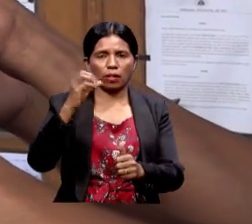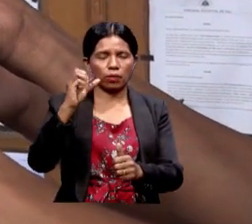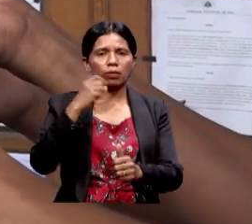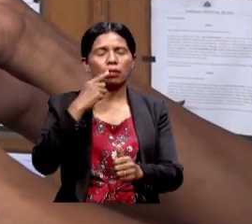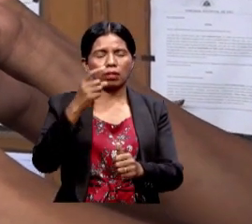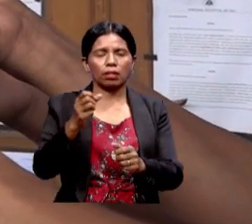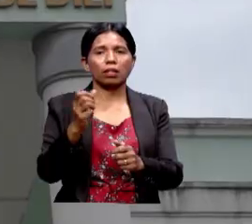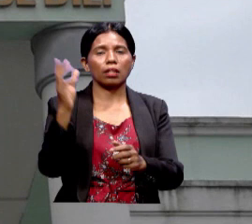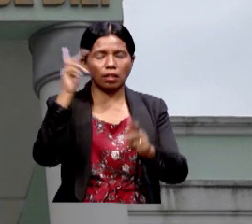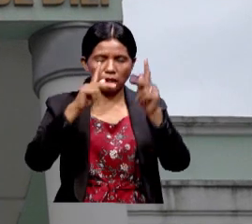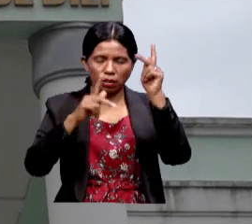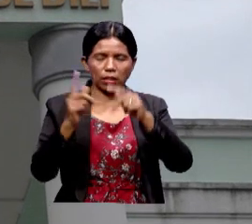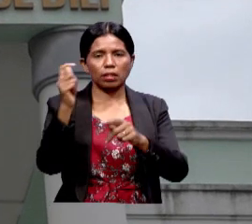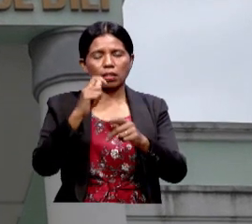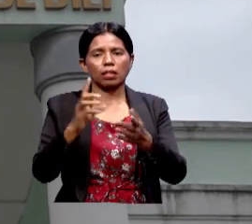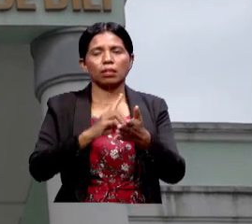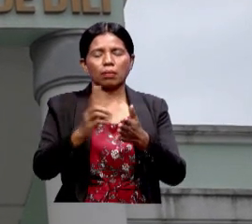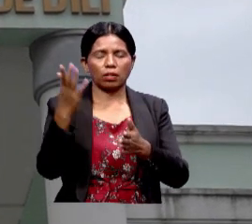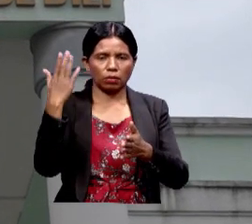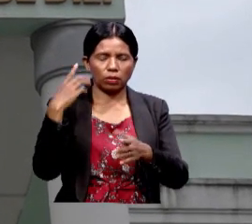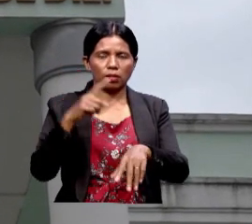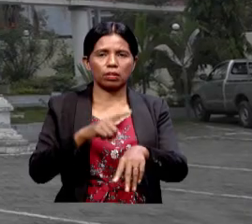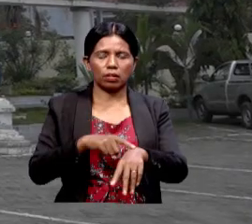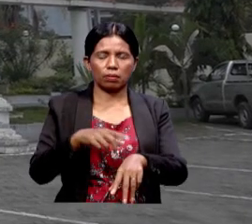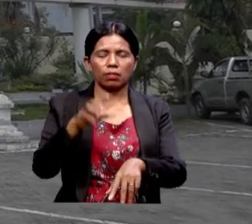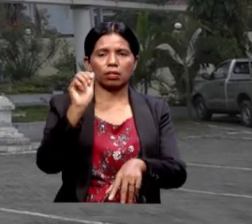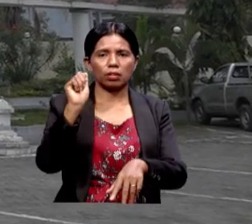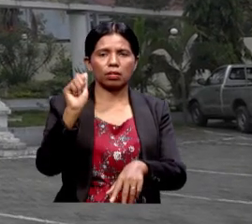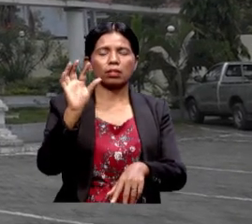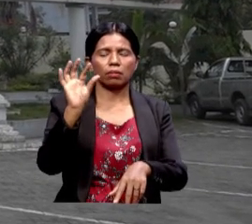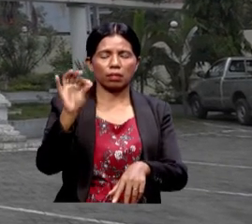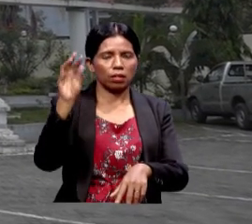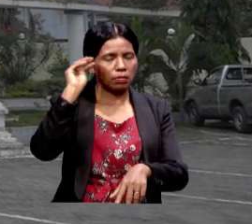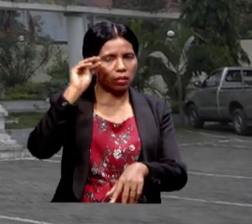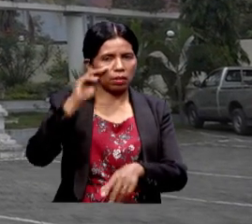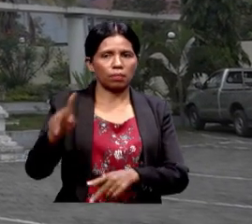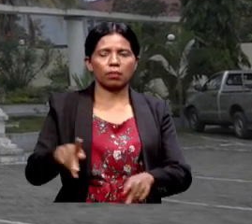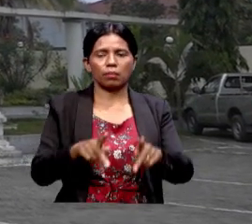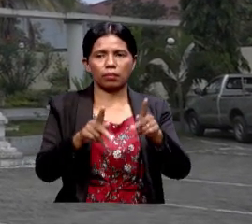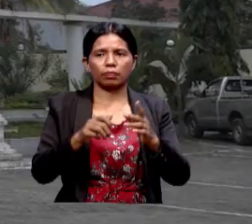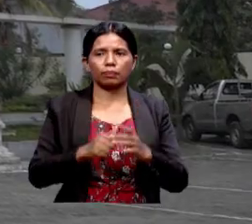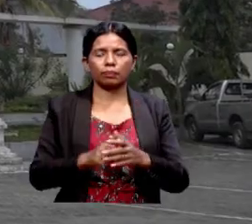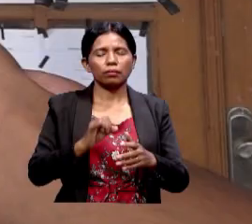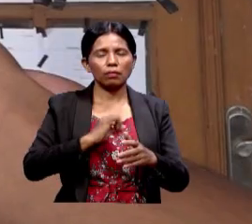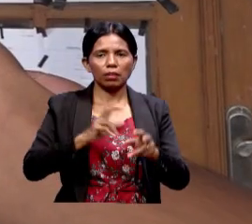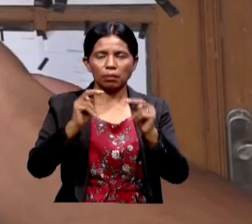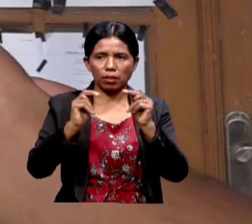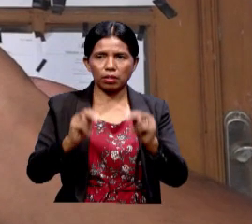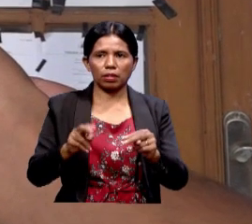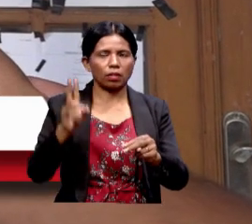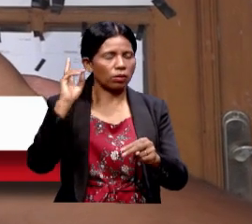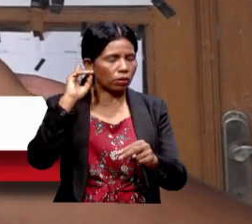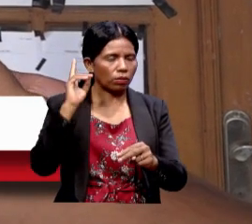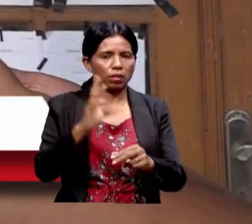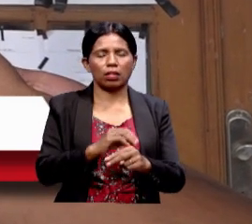terça semana coto, mais ou menos tuco cidader e a serviço fatin Ministério Público. Hau precisa ronari da urguido ne ita wat hau